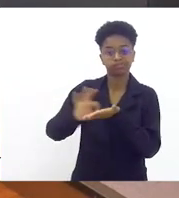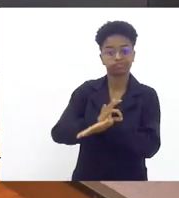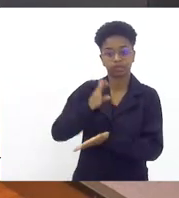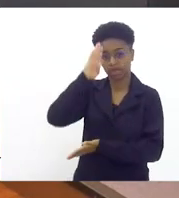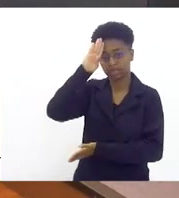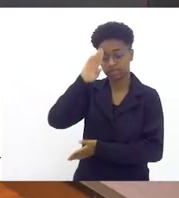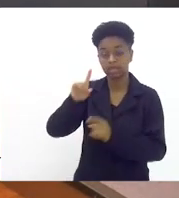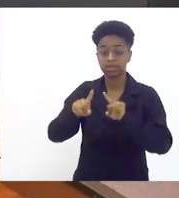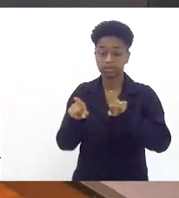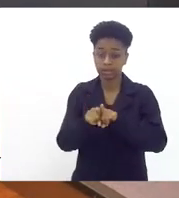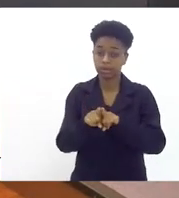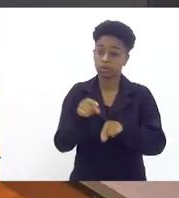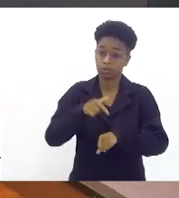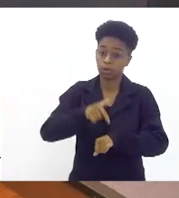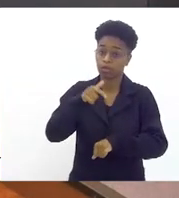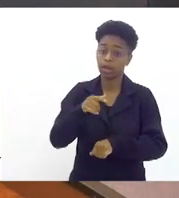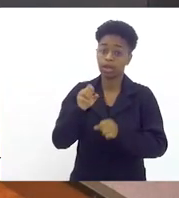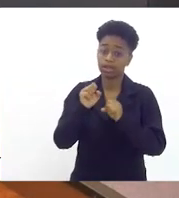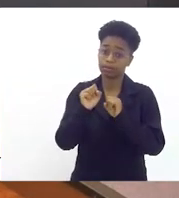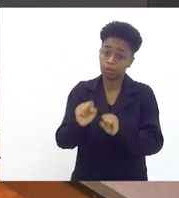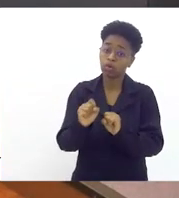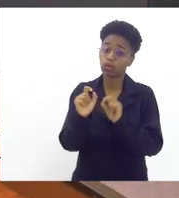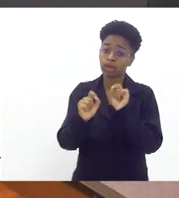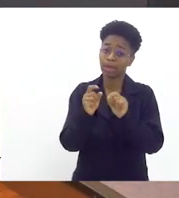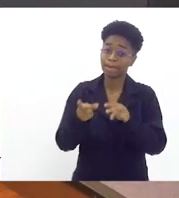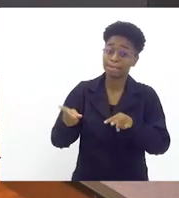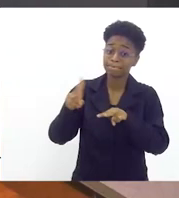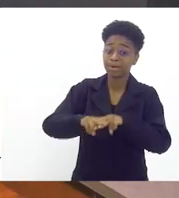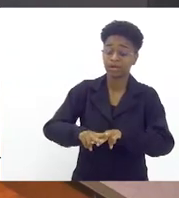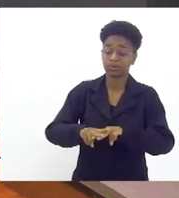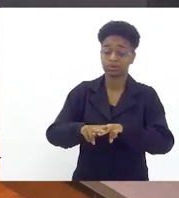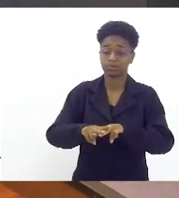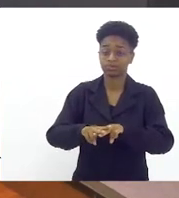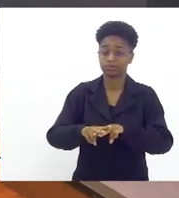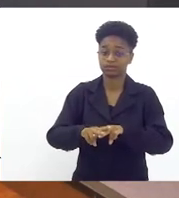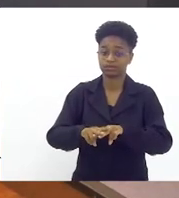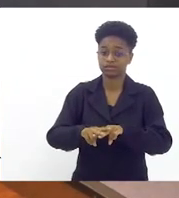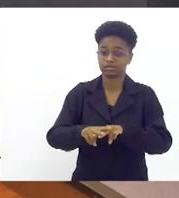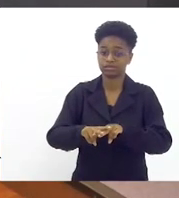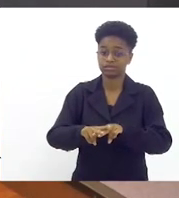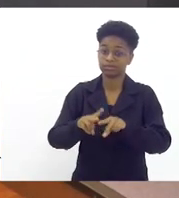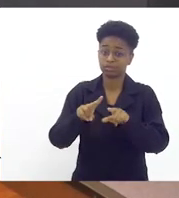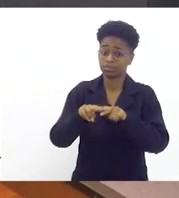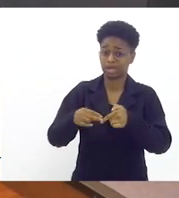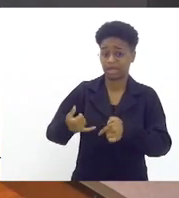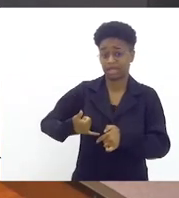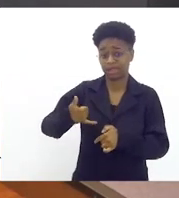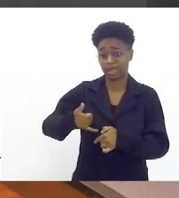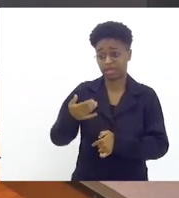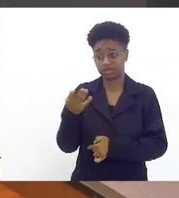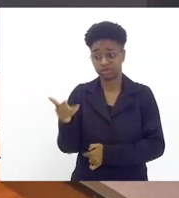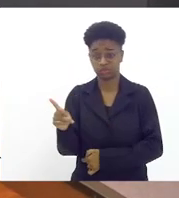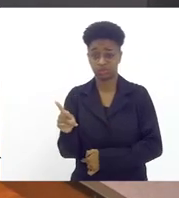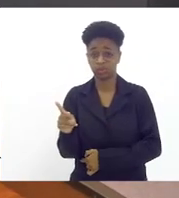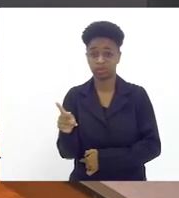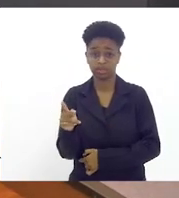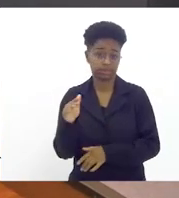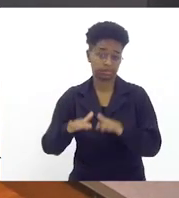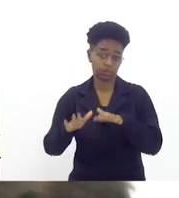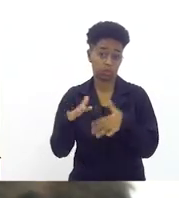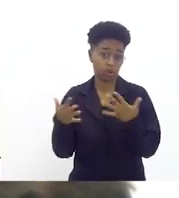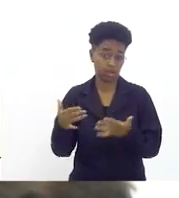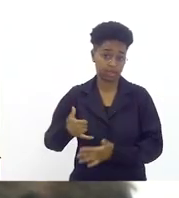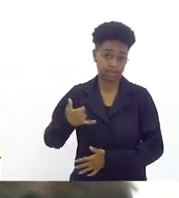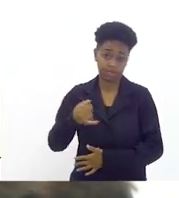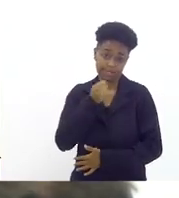possibilidade também de você acabar sendo preso por... De acordo com a idade que você tenha, dependendo da idade que você tem, se